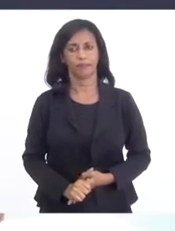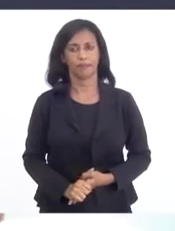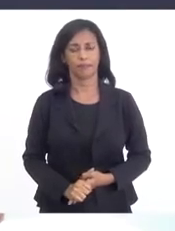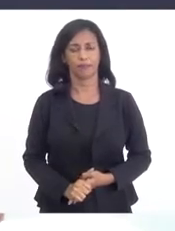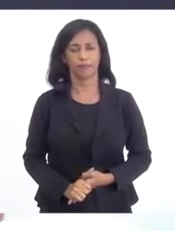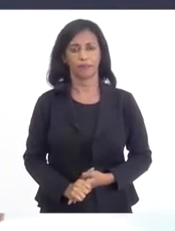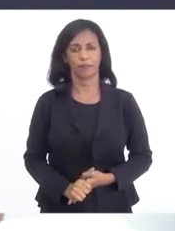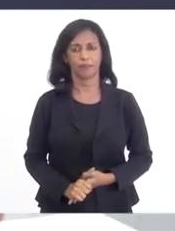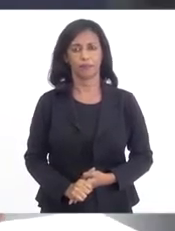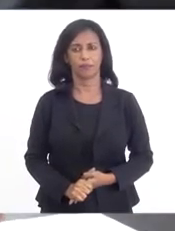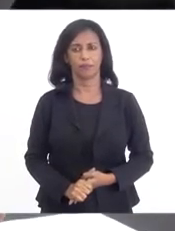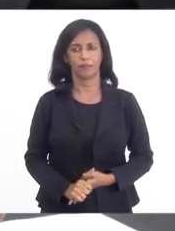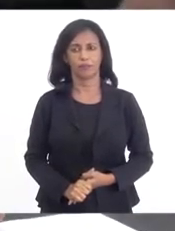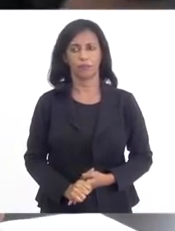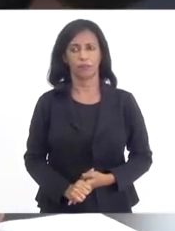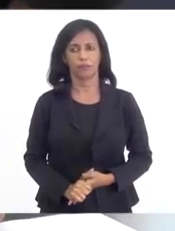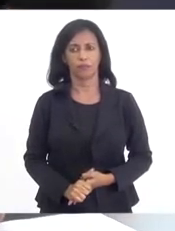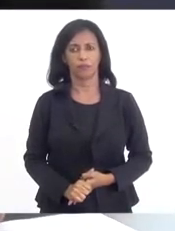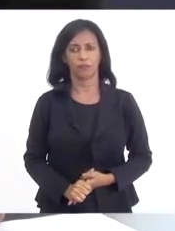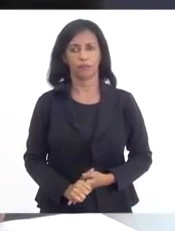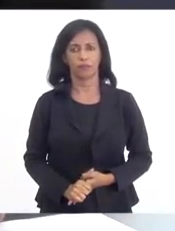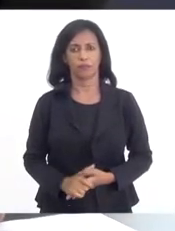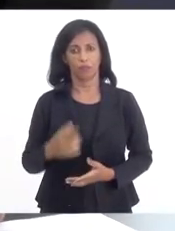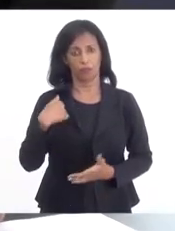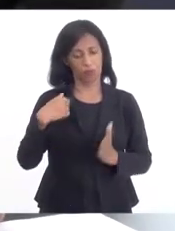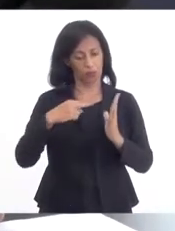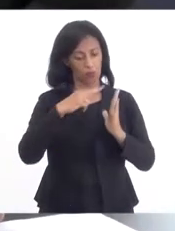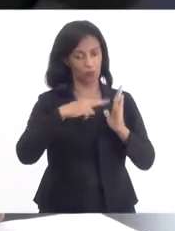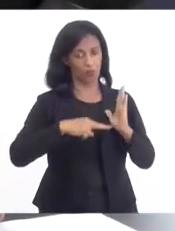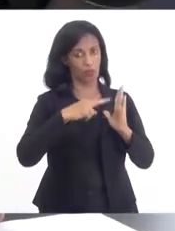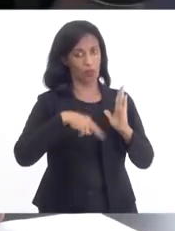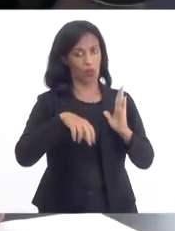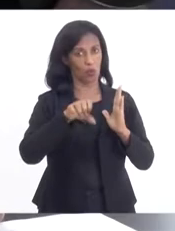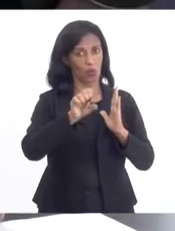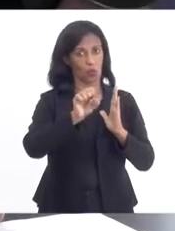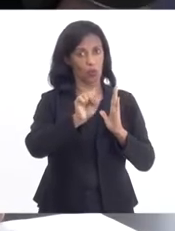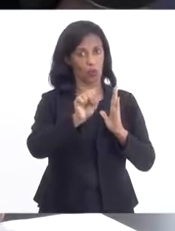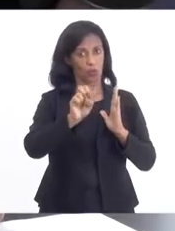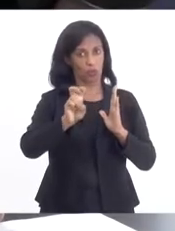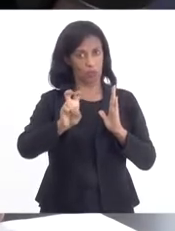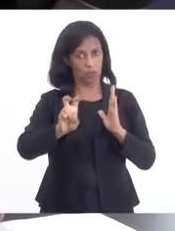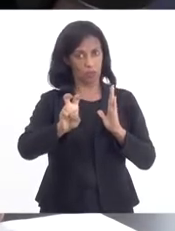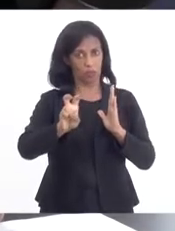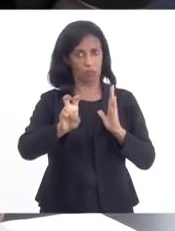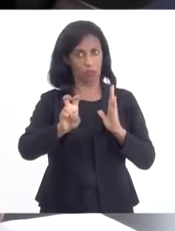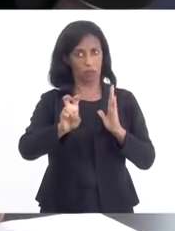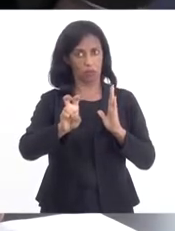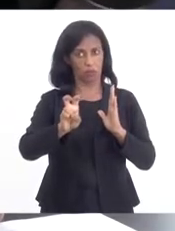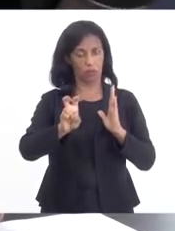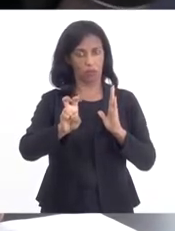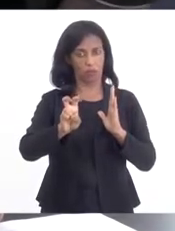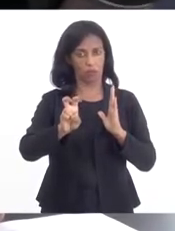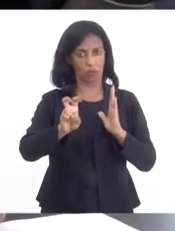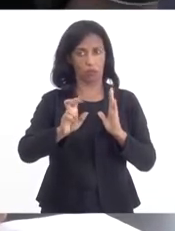Não, 85. Eu tô lendo. Isso é o atual, é o que veio o antigo, né? Não, é o